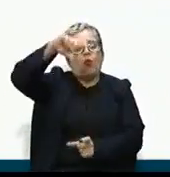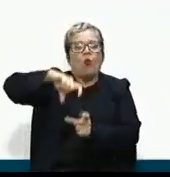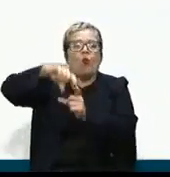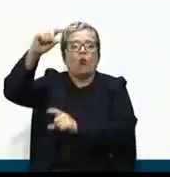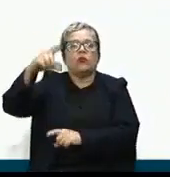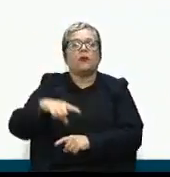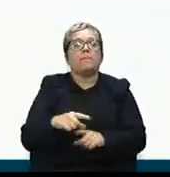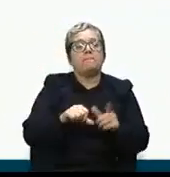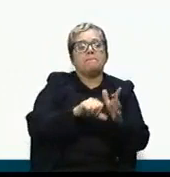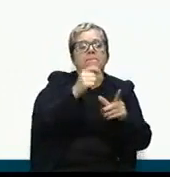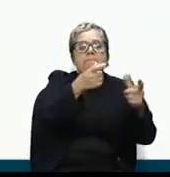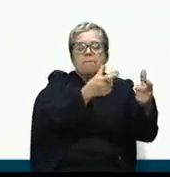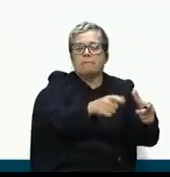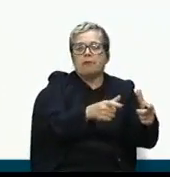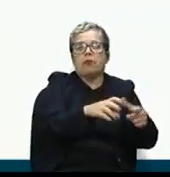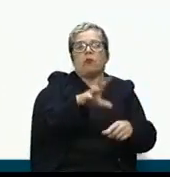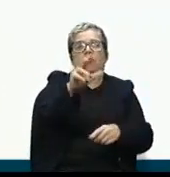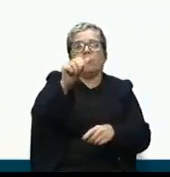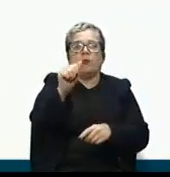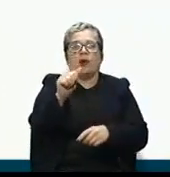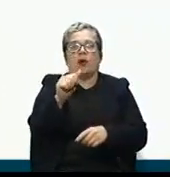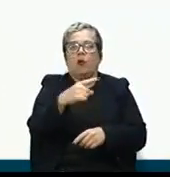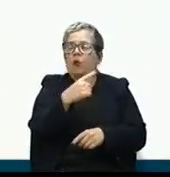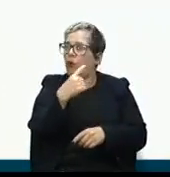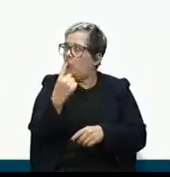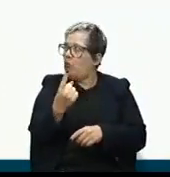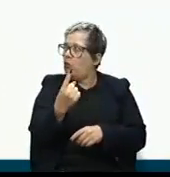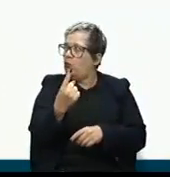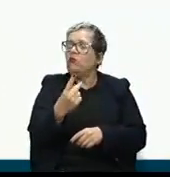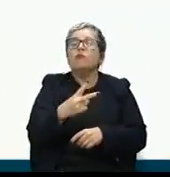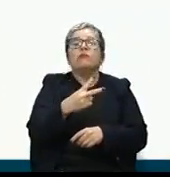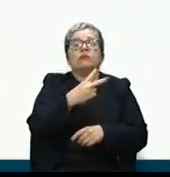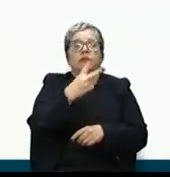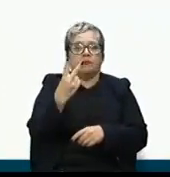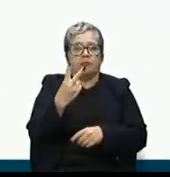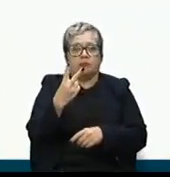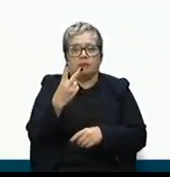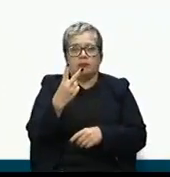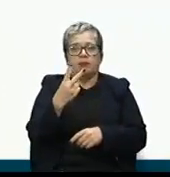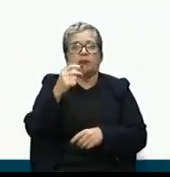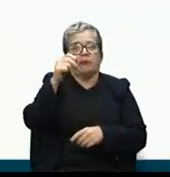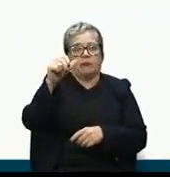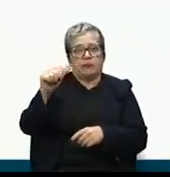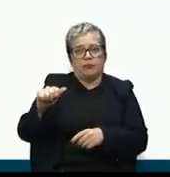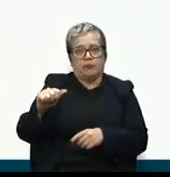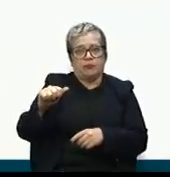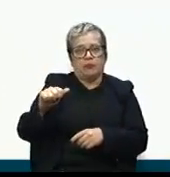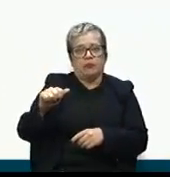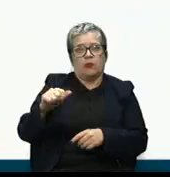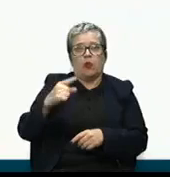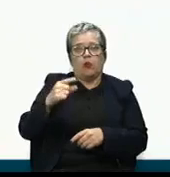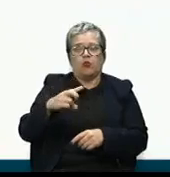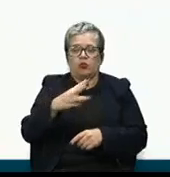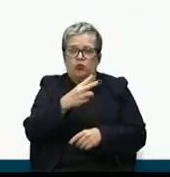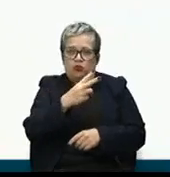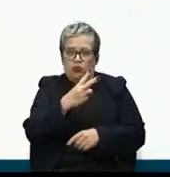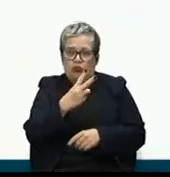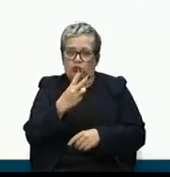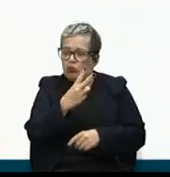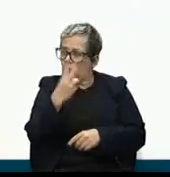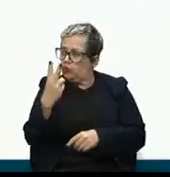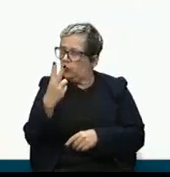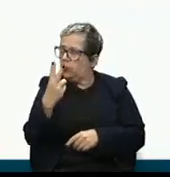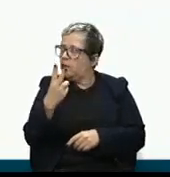primeira posição, vai ser o A1. Na segunda posição, A1, 2, primeira